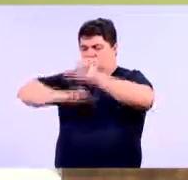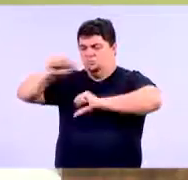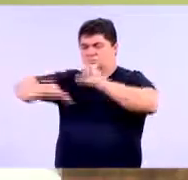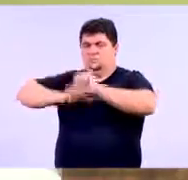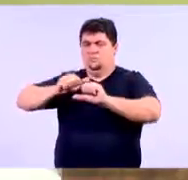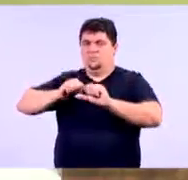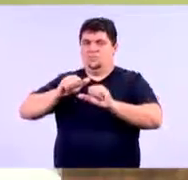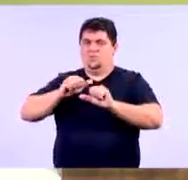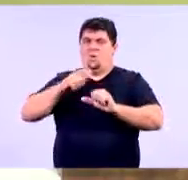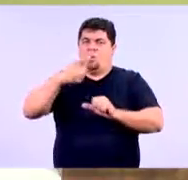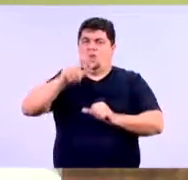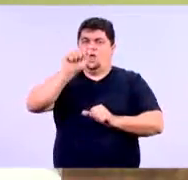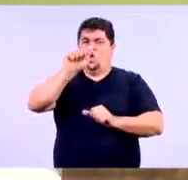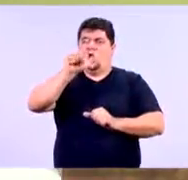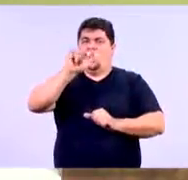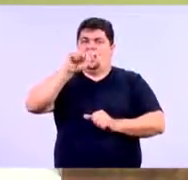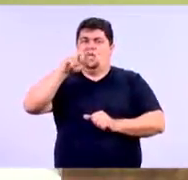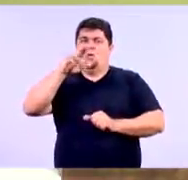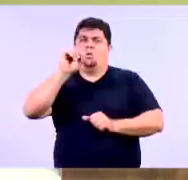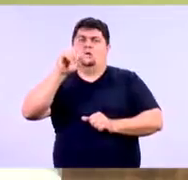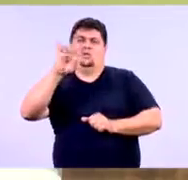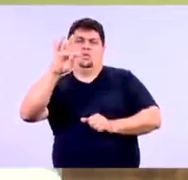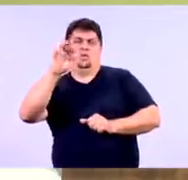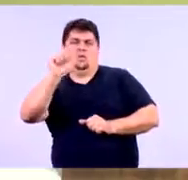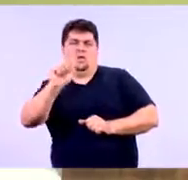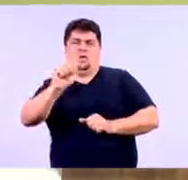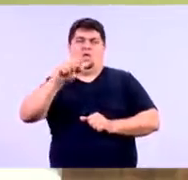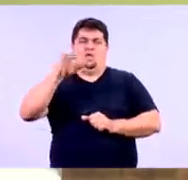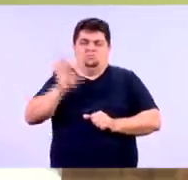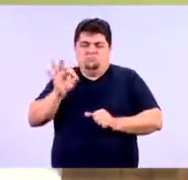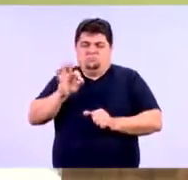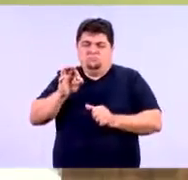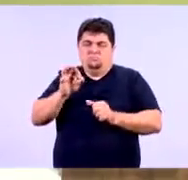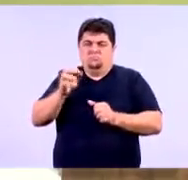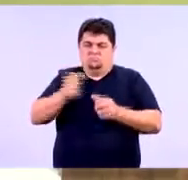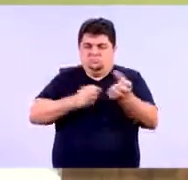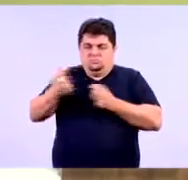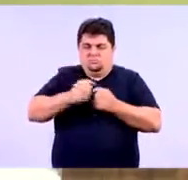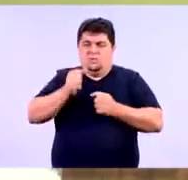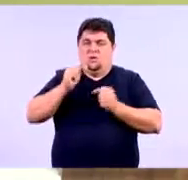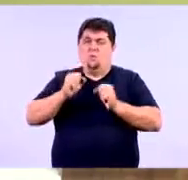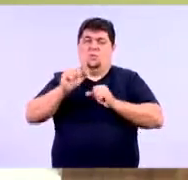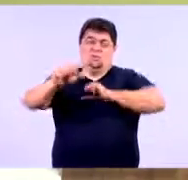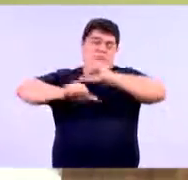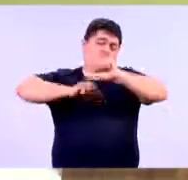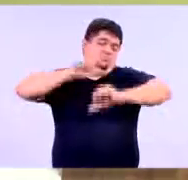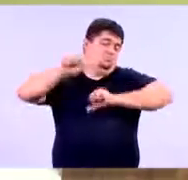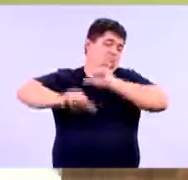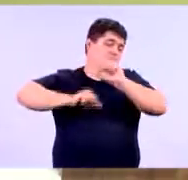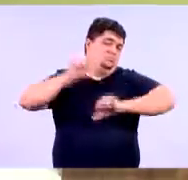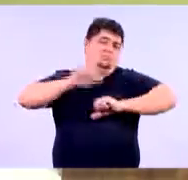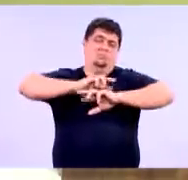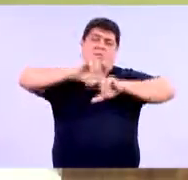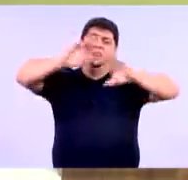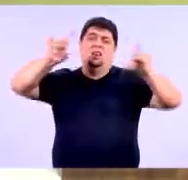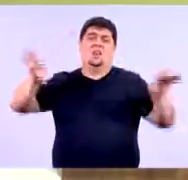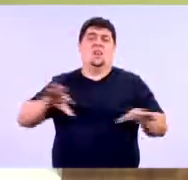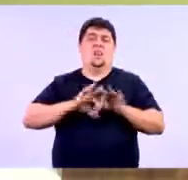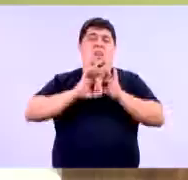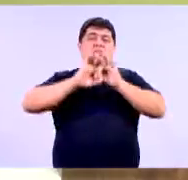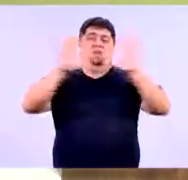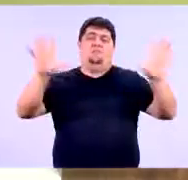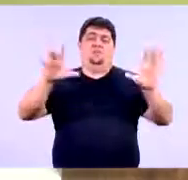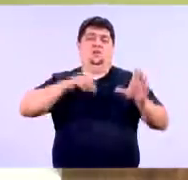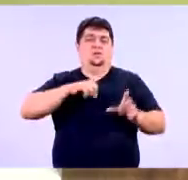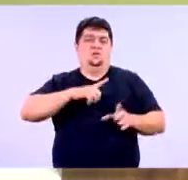nós veremos adiante, que é o percentual que é cobrado, ele pode ser alterado a qualquer momento através, logicamente, de um